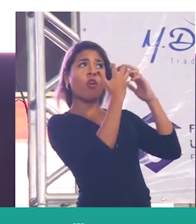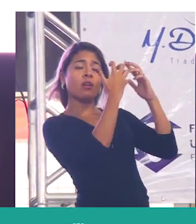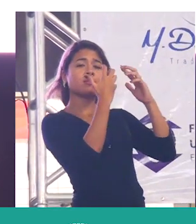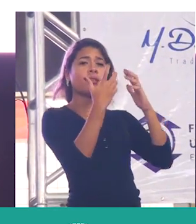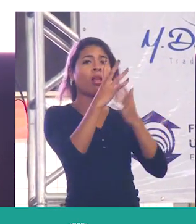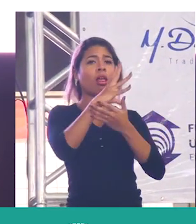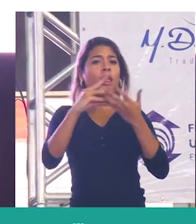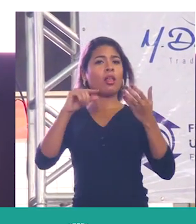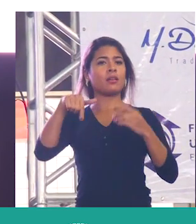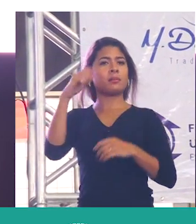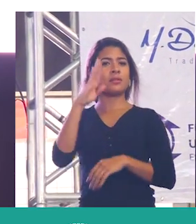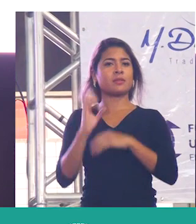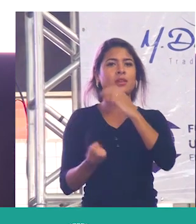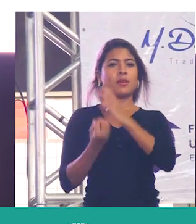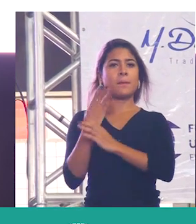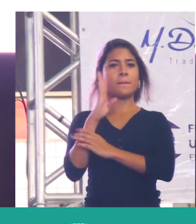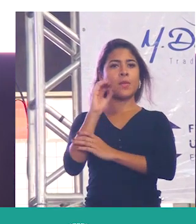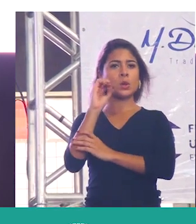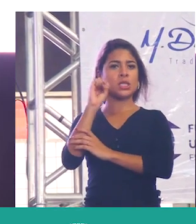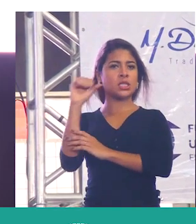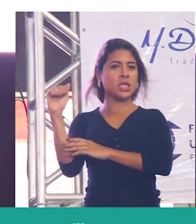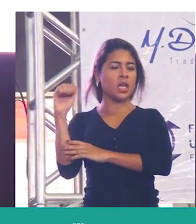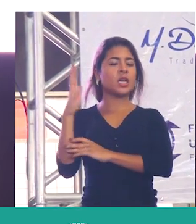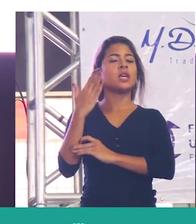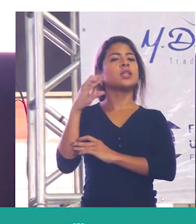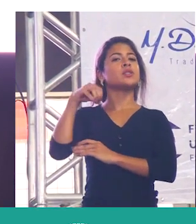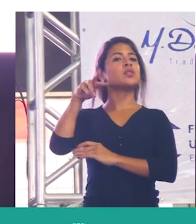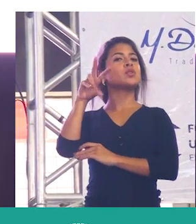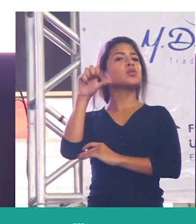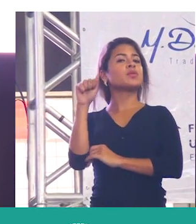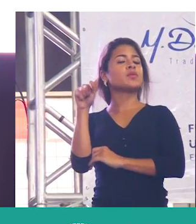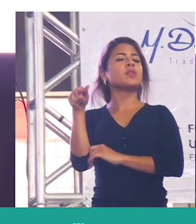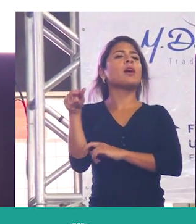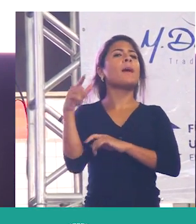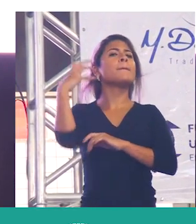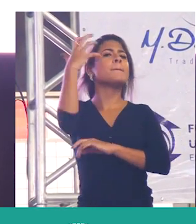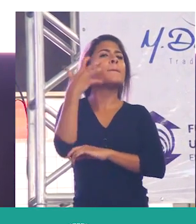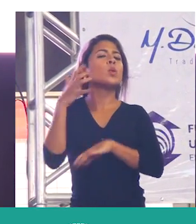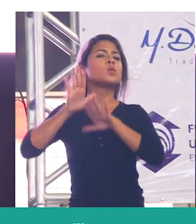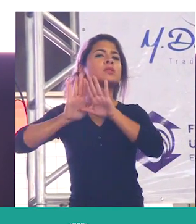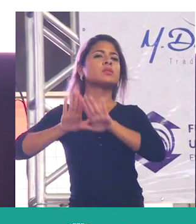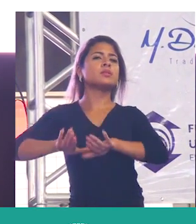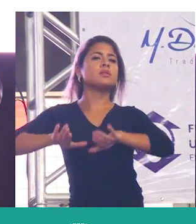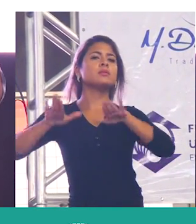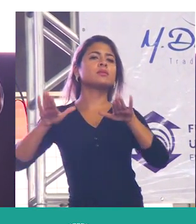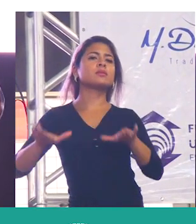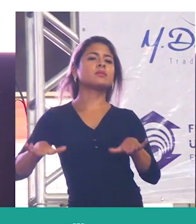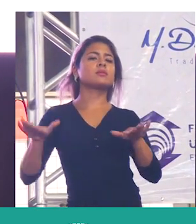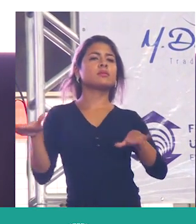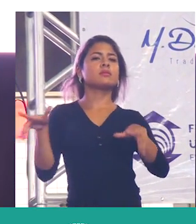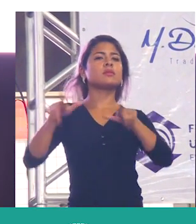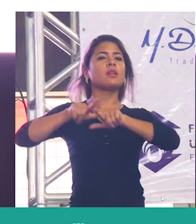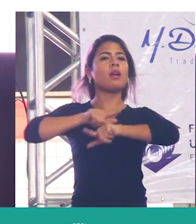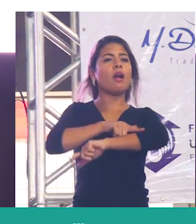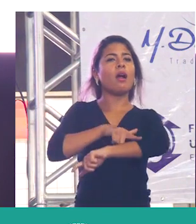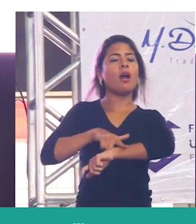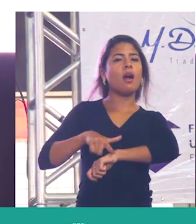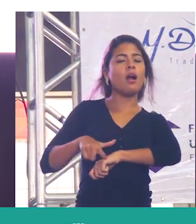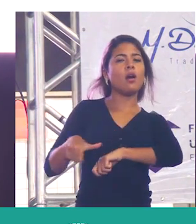Gilberto, grandes nomes, é um estilo musical muito calmo, muito sereno, de uma batida